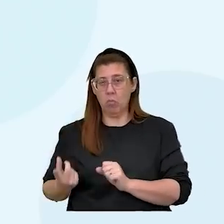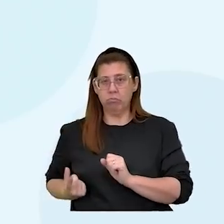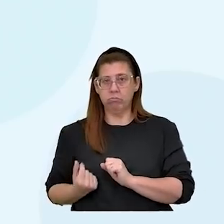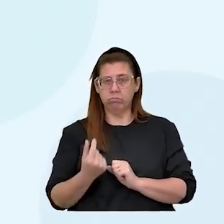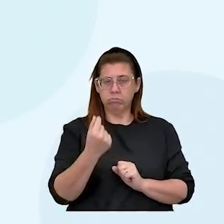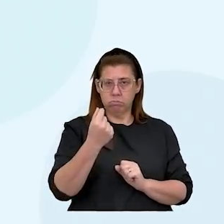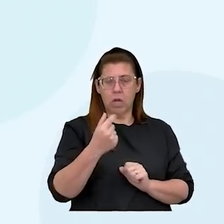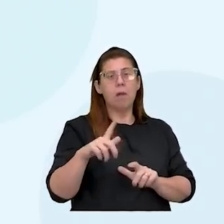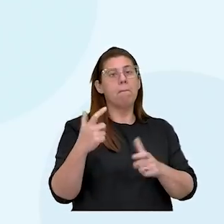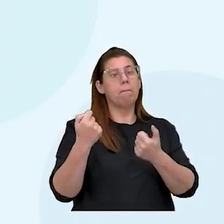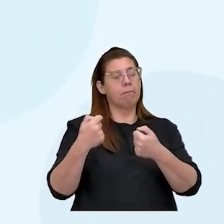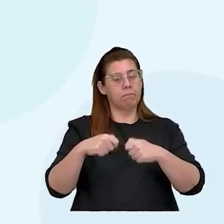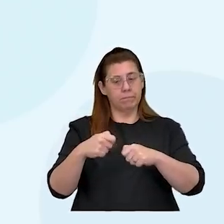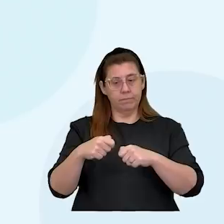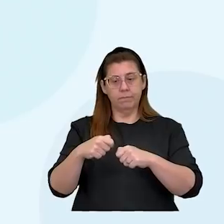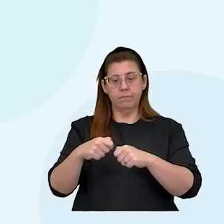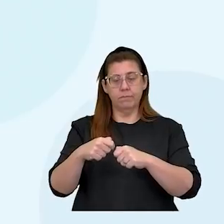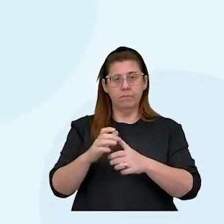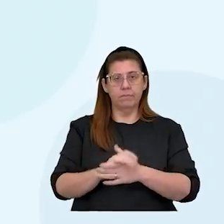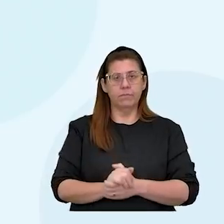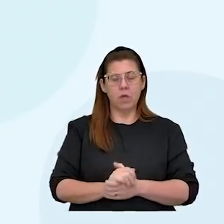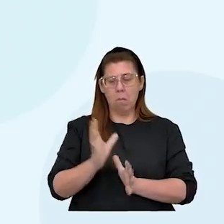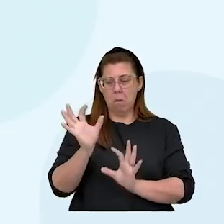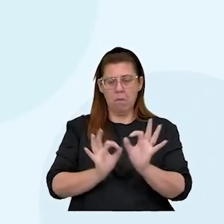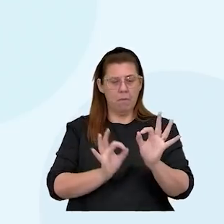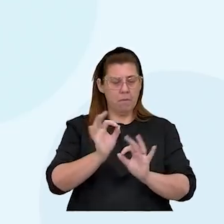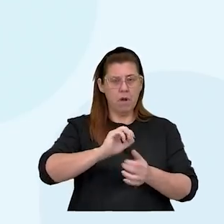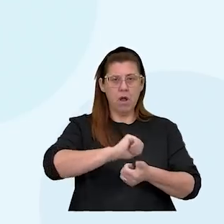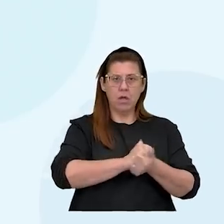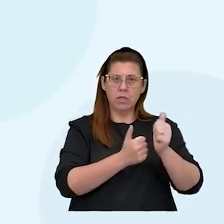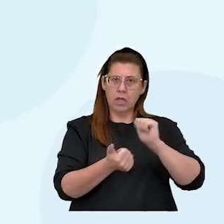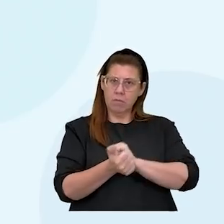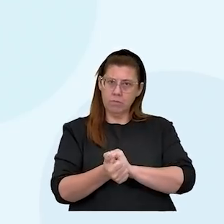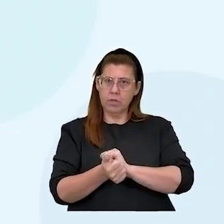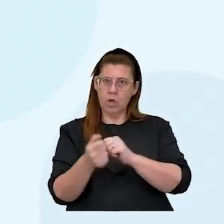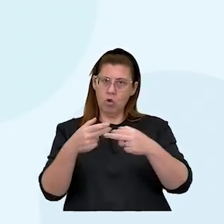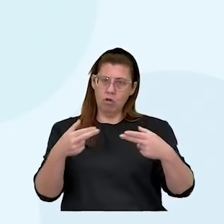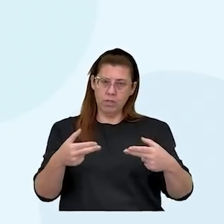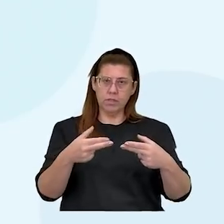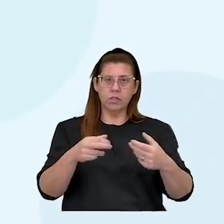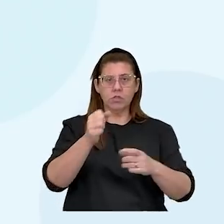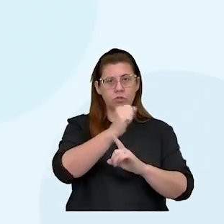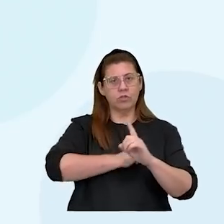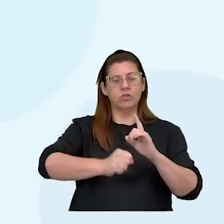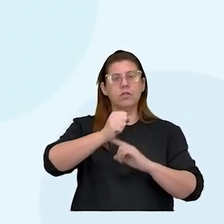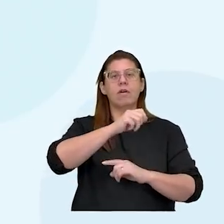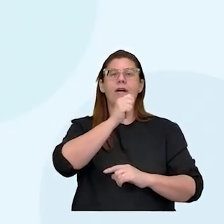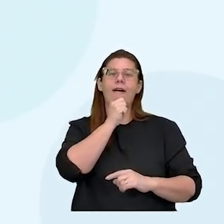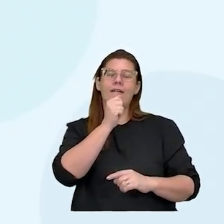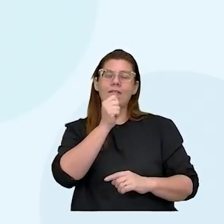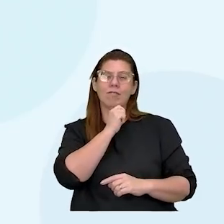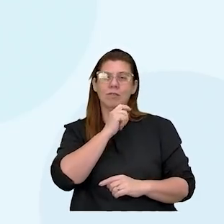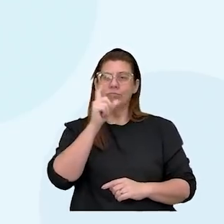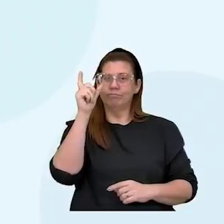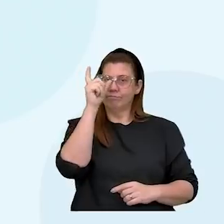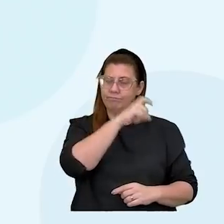econômicas precisa reconfigurar aspectos sociais ainda marcantes, como a